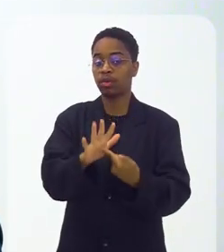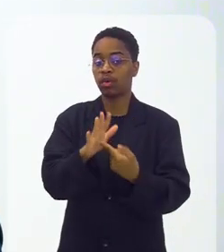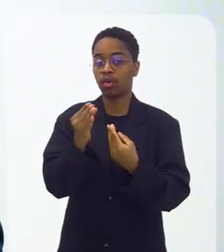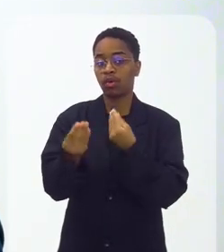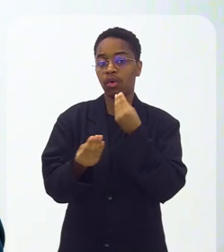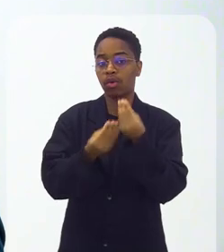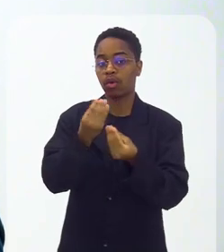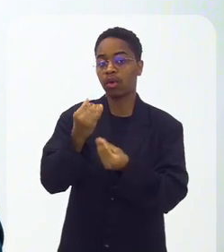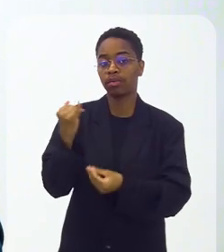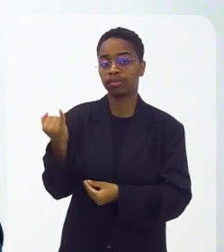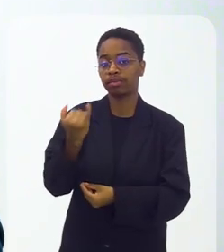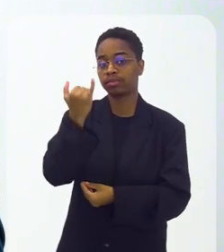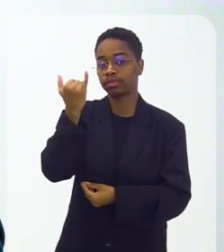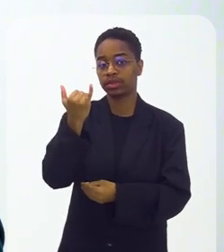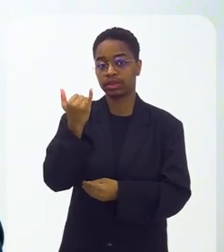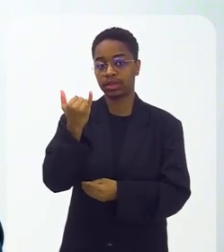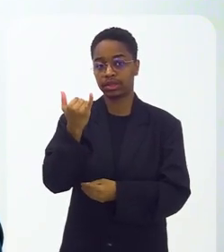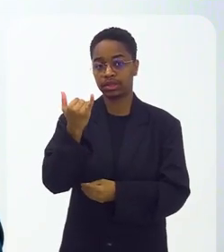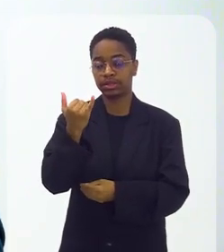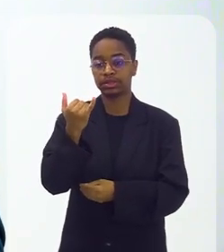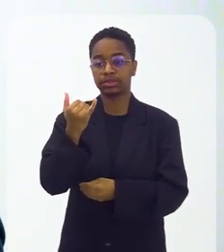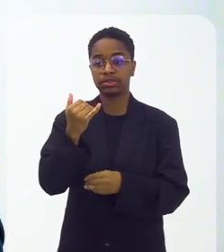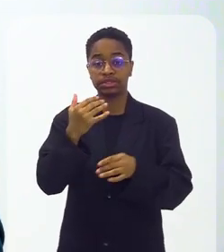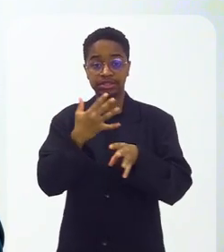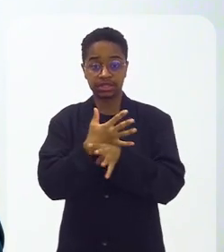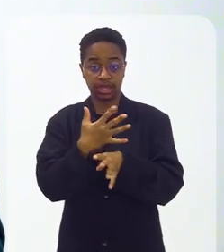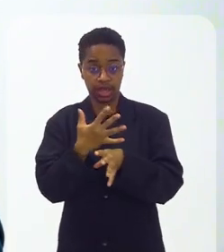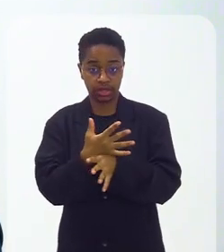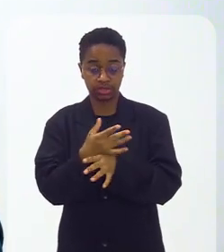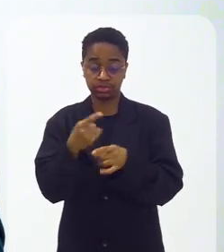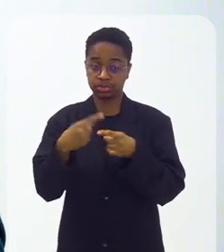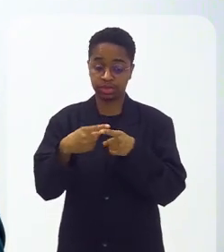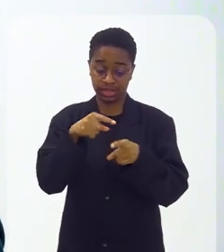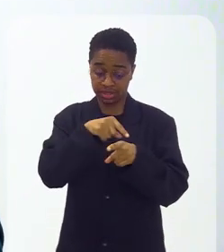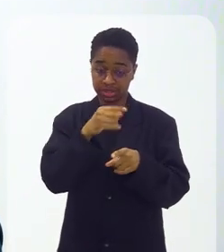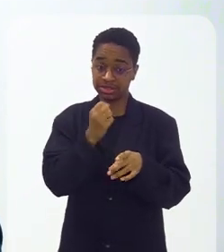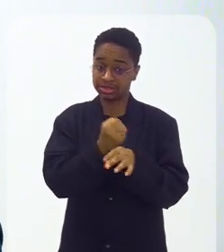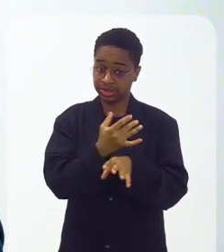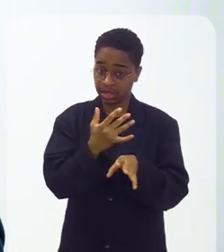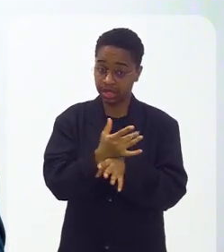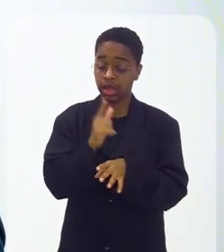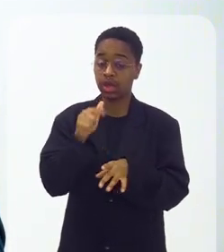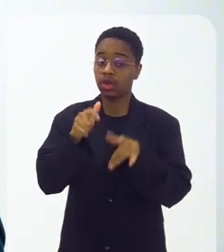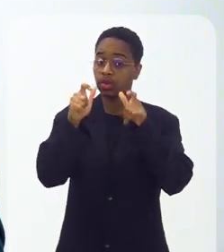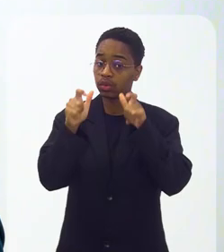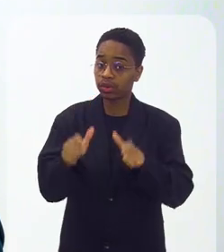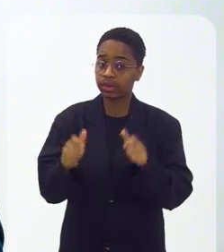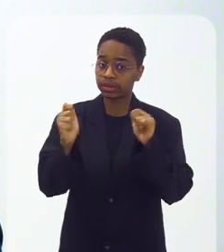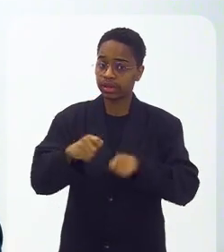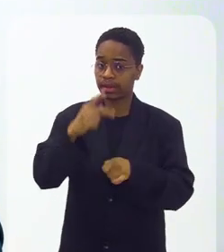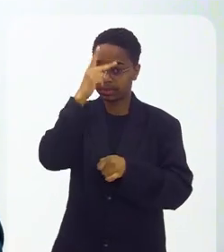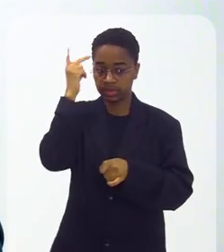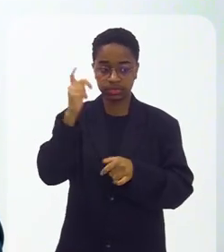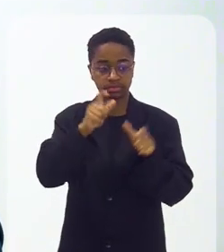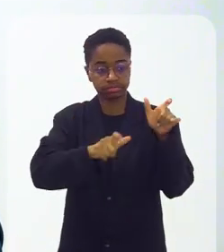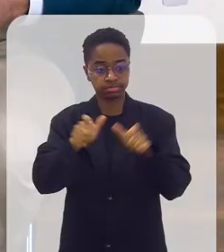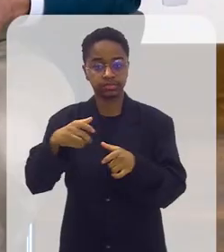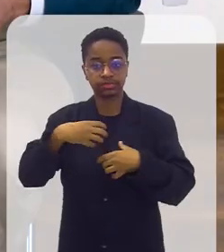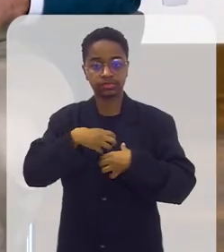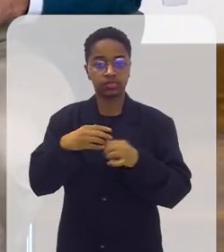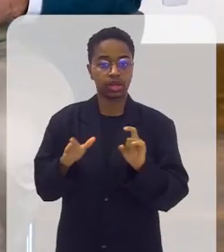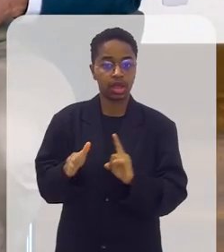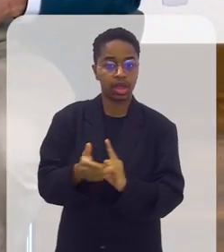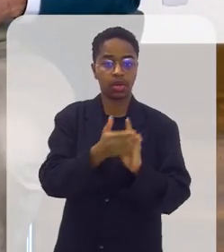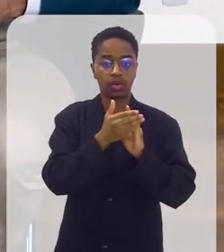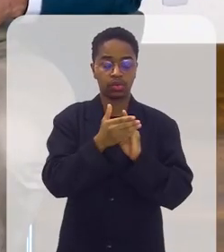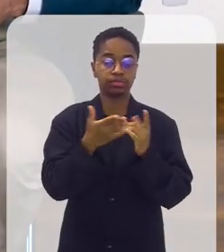a importância da cidade, a cidade como um lugar em que as pessoas possam ser acolhidas.